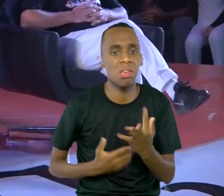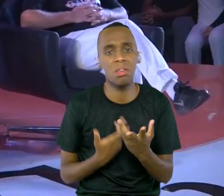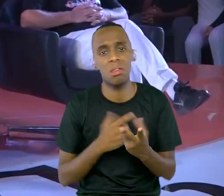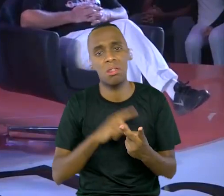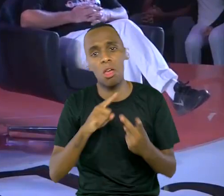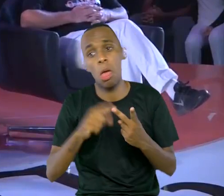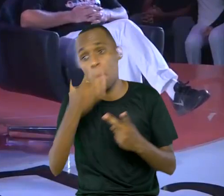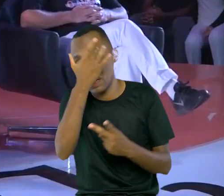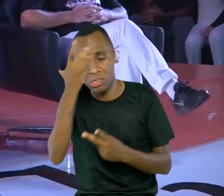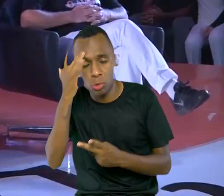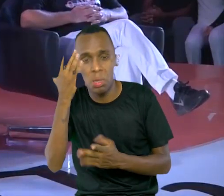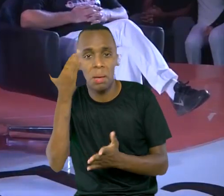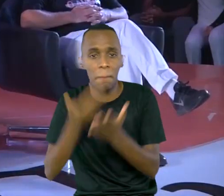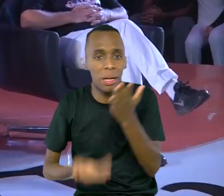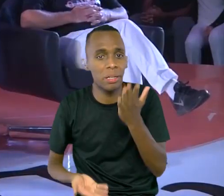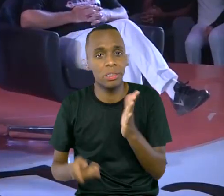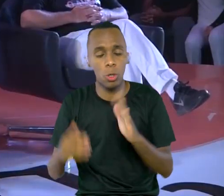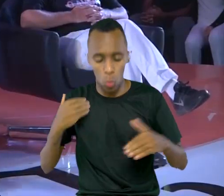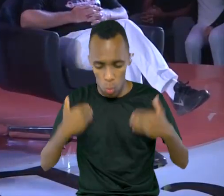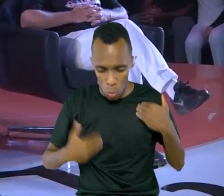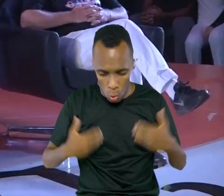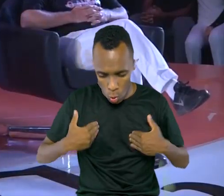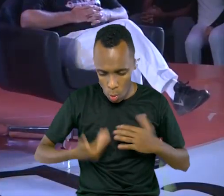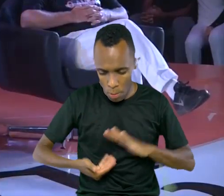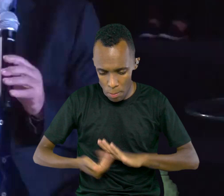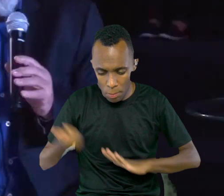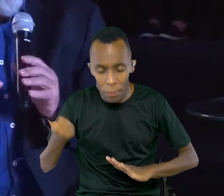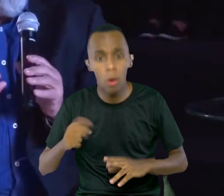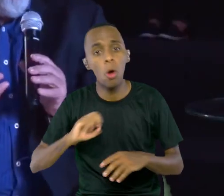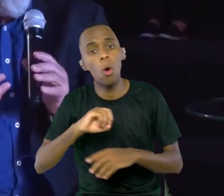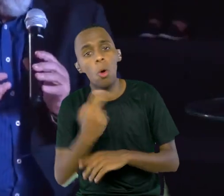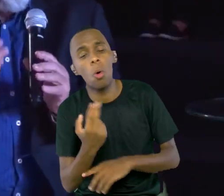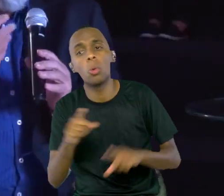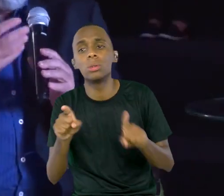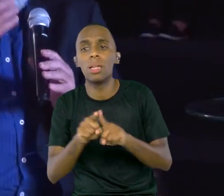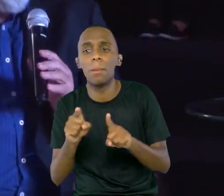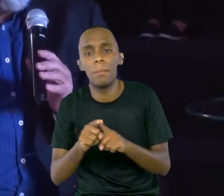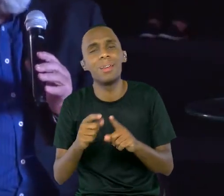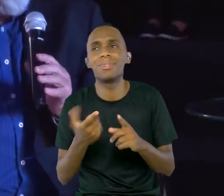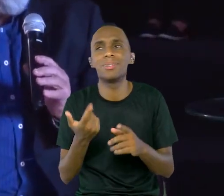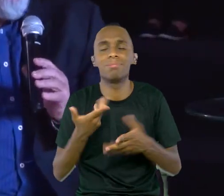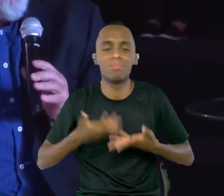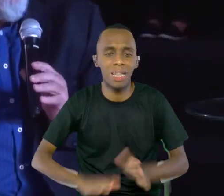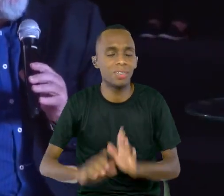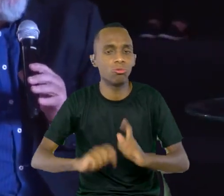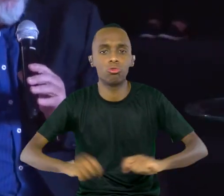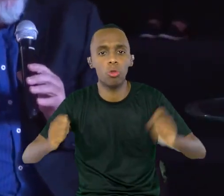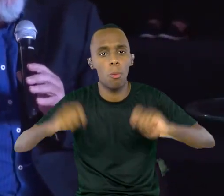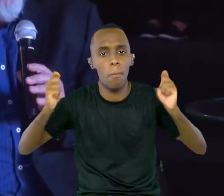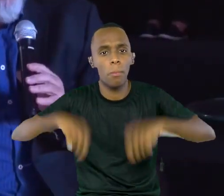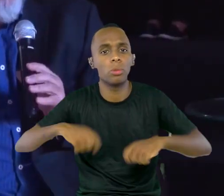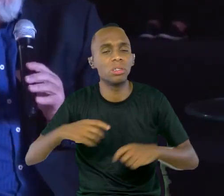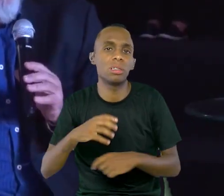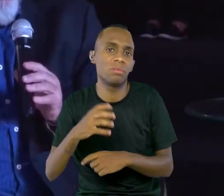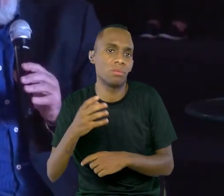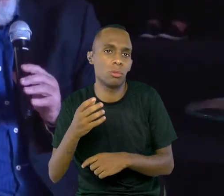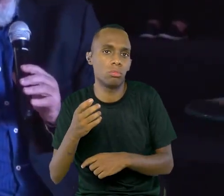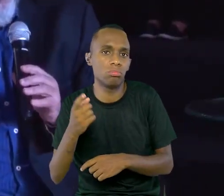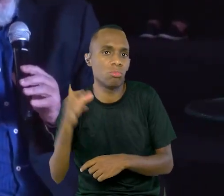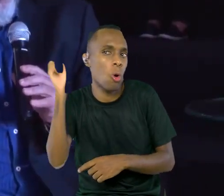a família, pessoas que perderam partes do corpo, pessoas que nasceram sem a capacidade